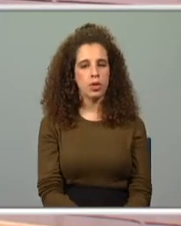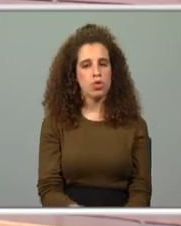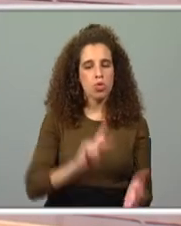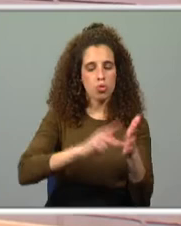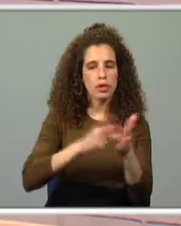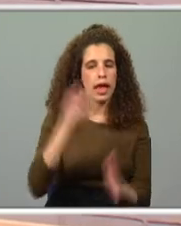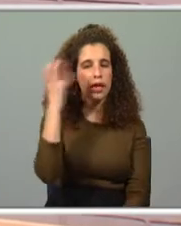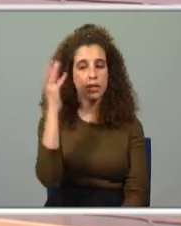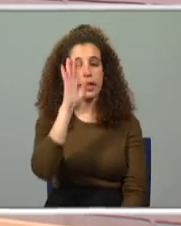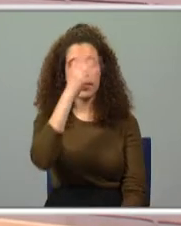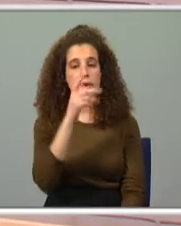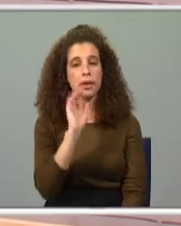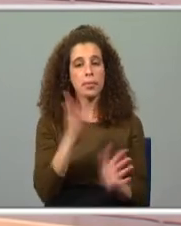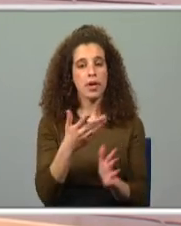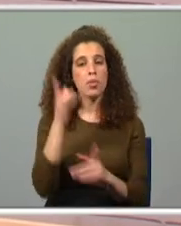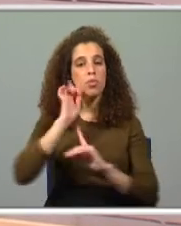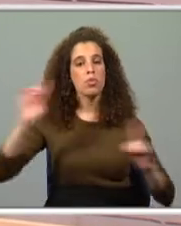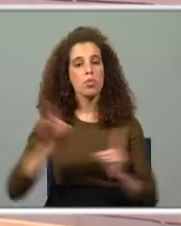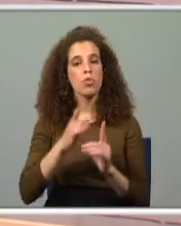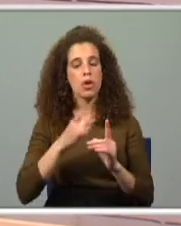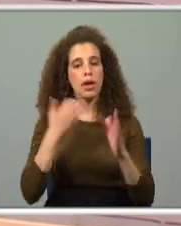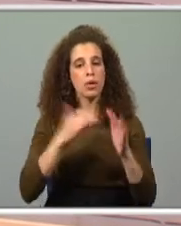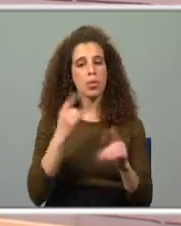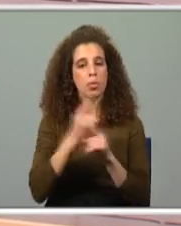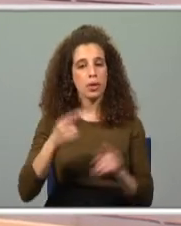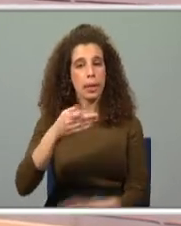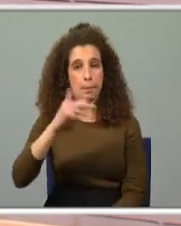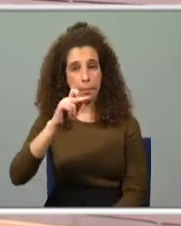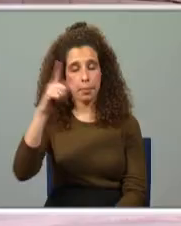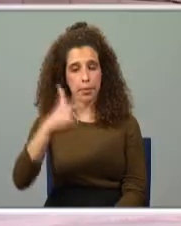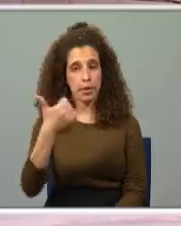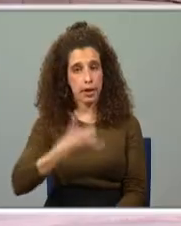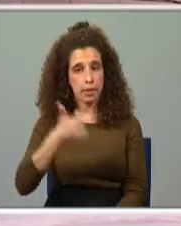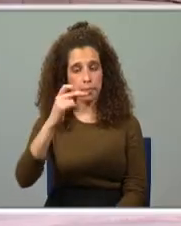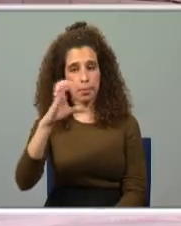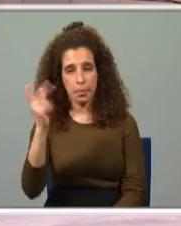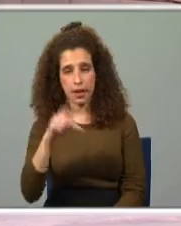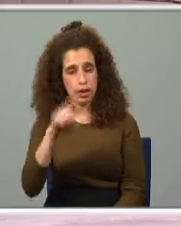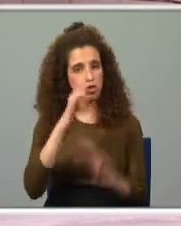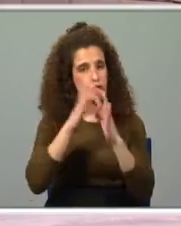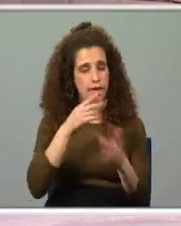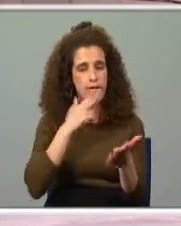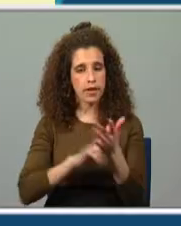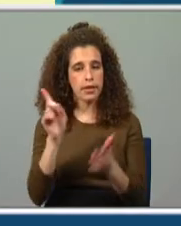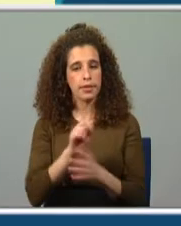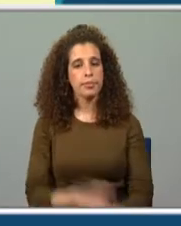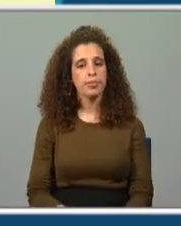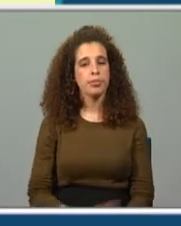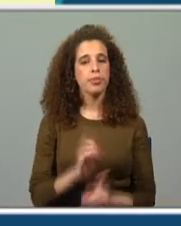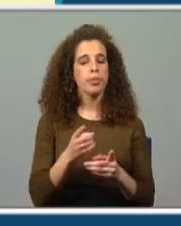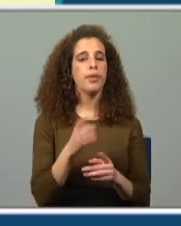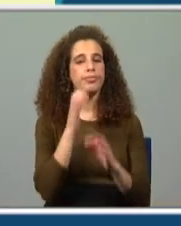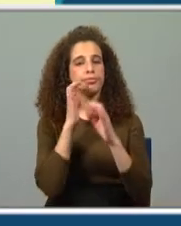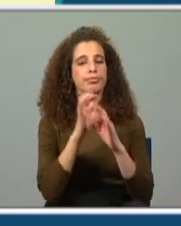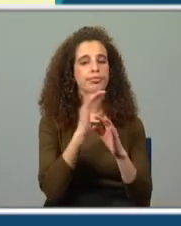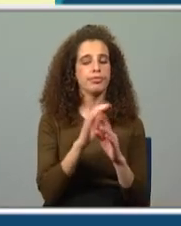técnico do som saber que tinha que pôr a música a tocar, porque em playback não são eles que estão a tocar. Maestro Palheta vai dar entrada à flauta